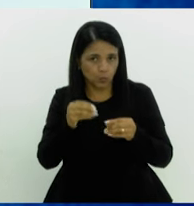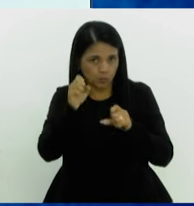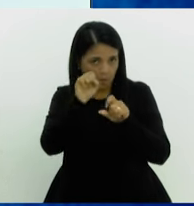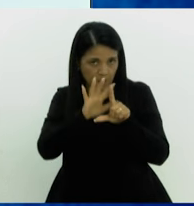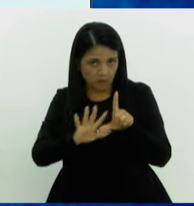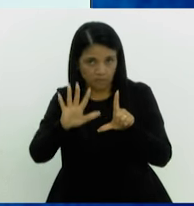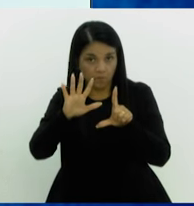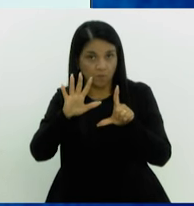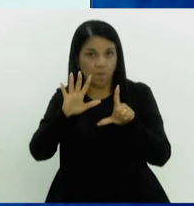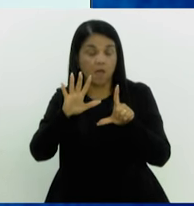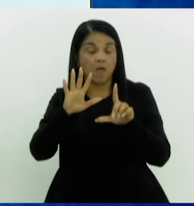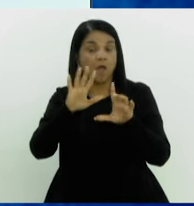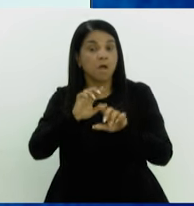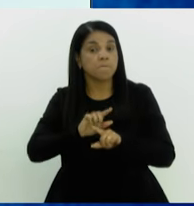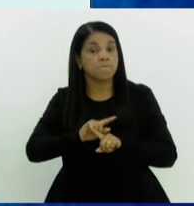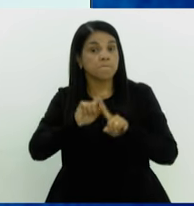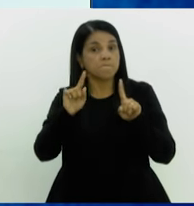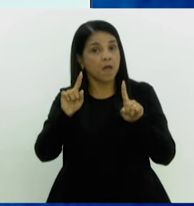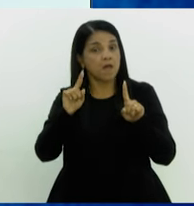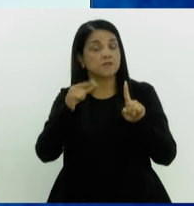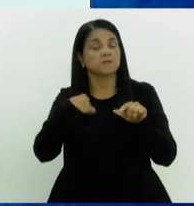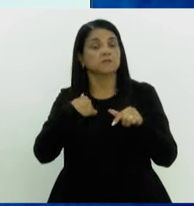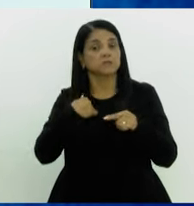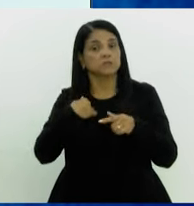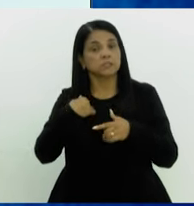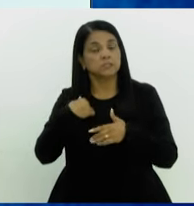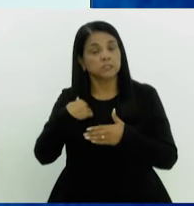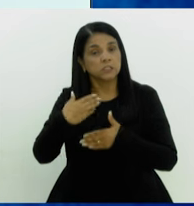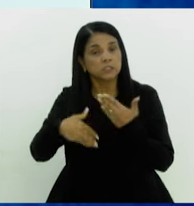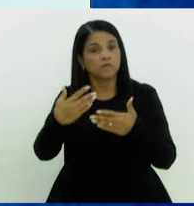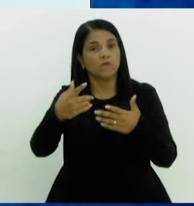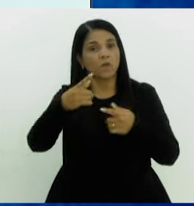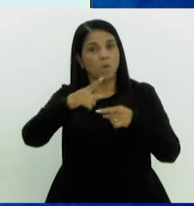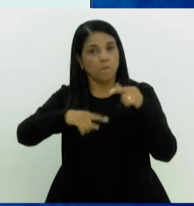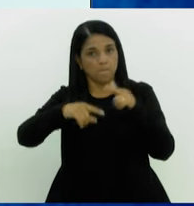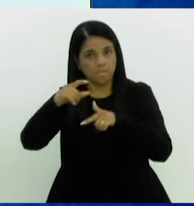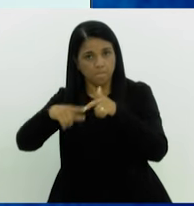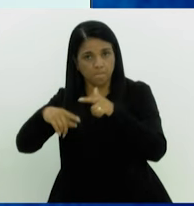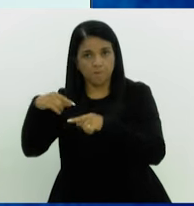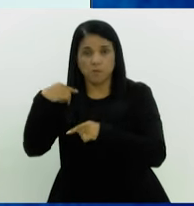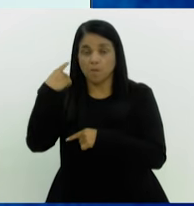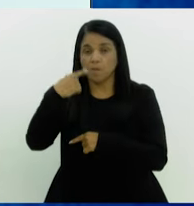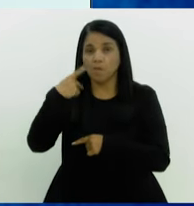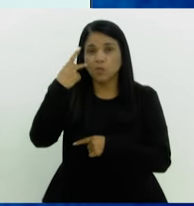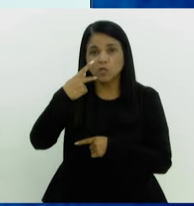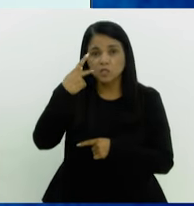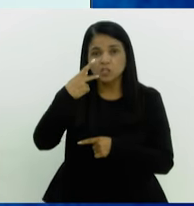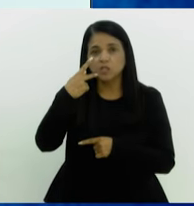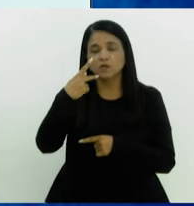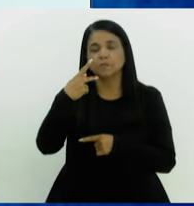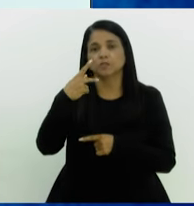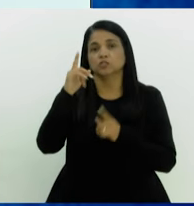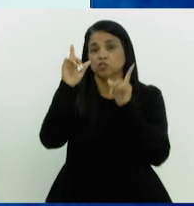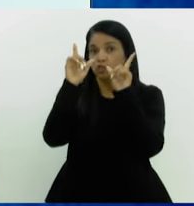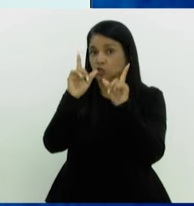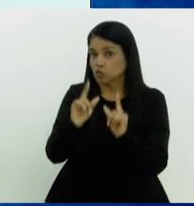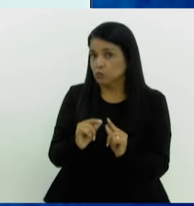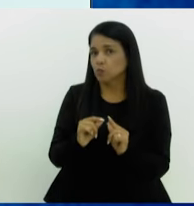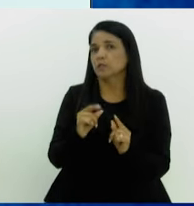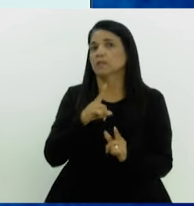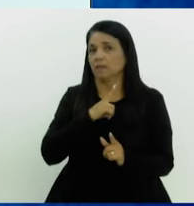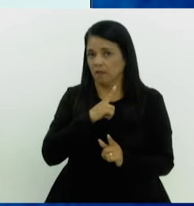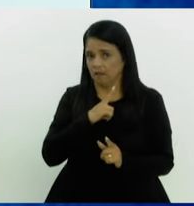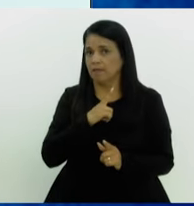dizer que a gente não desenvolveu ferramentas e políticas para mitigar isso pode passando